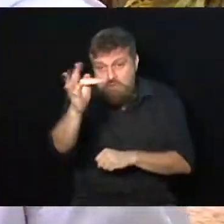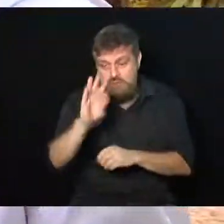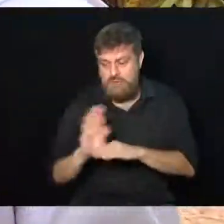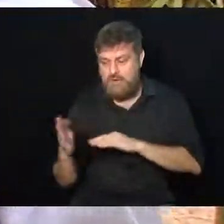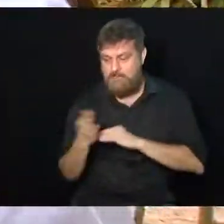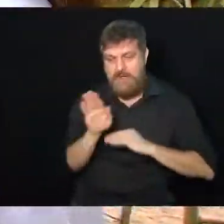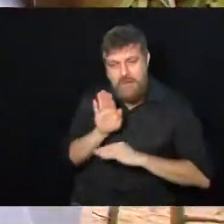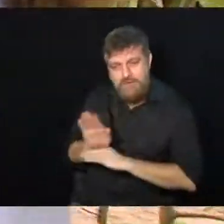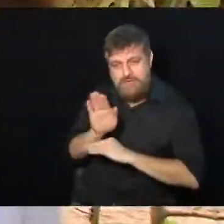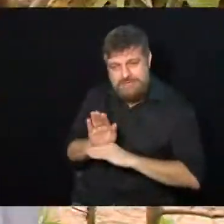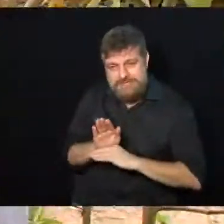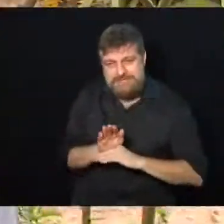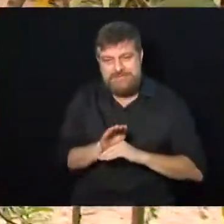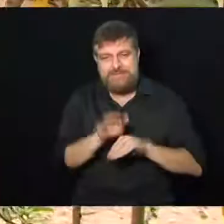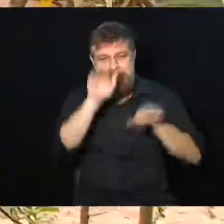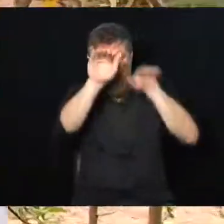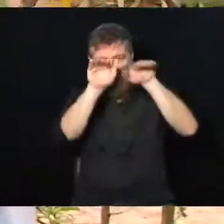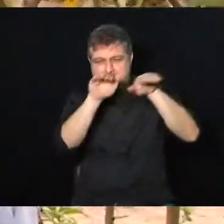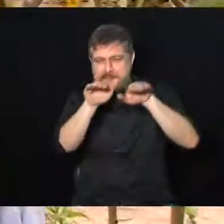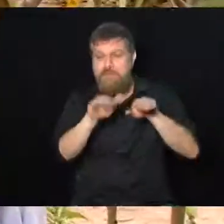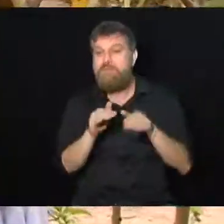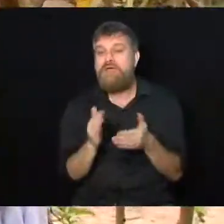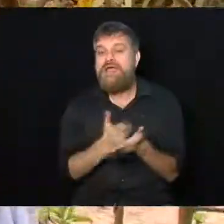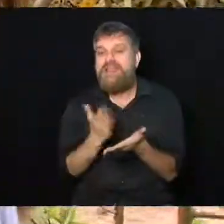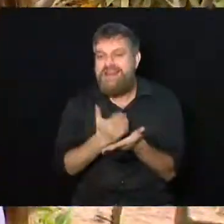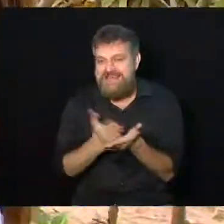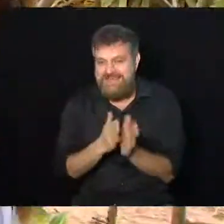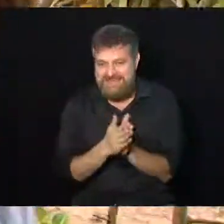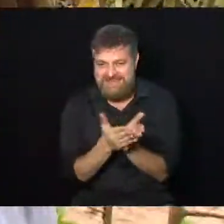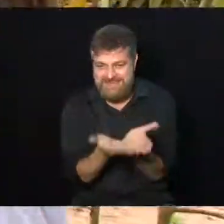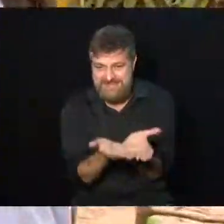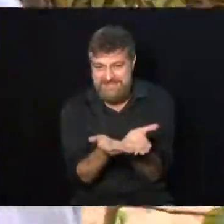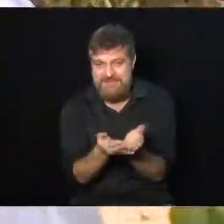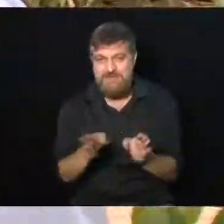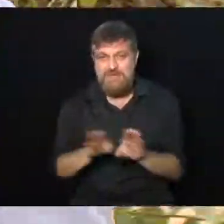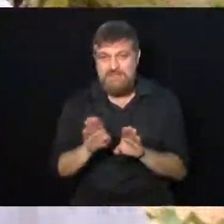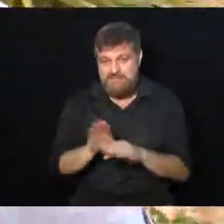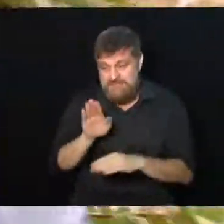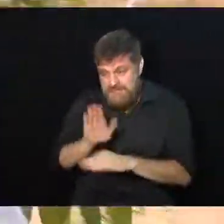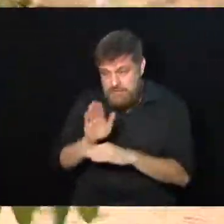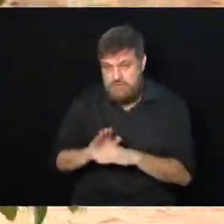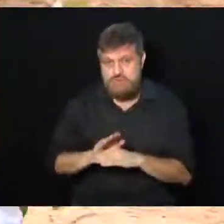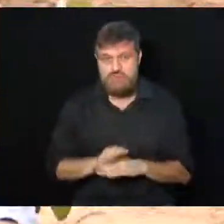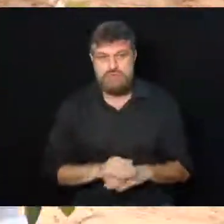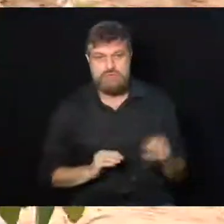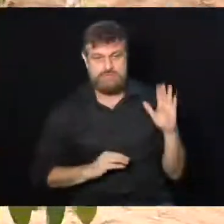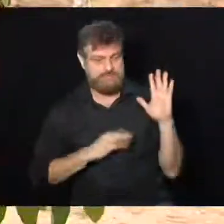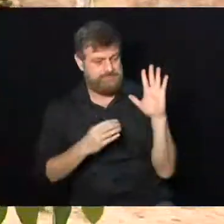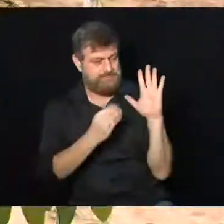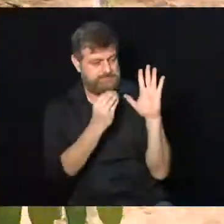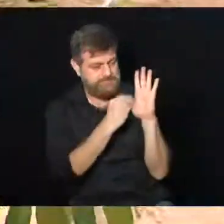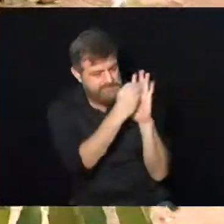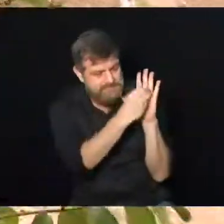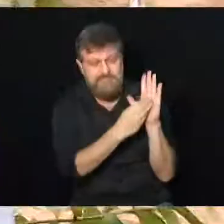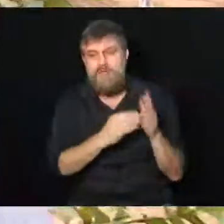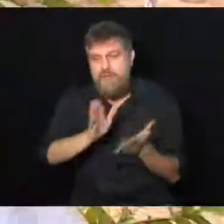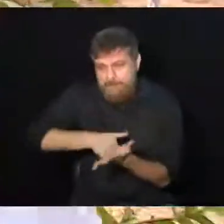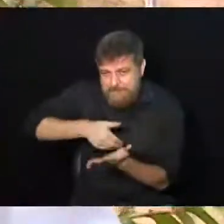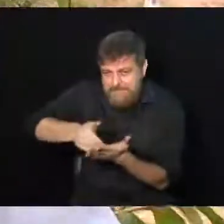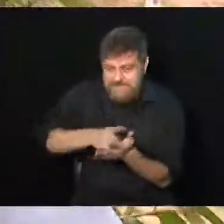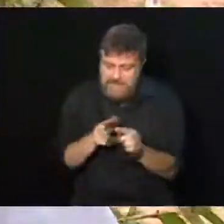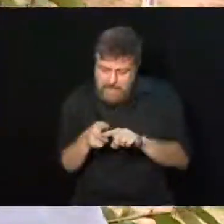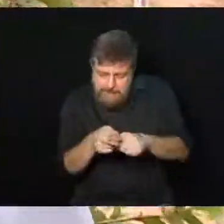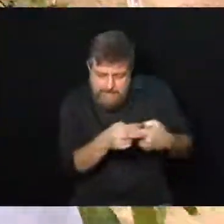Tem bastante livro aqui. E você ajudou aqui também na revitalização do pomar? Ajudei a limpar, ajudei a pintar. E